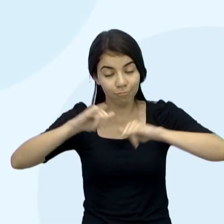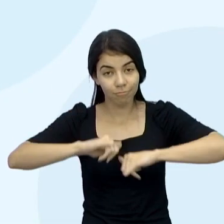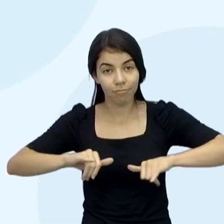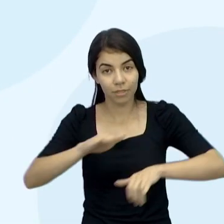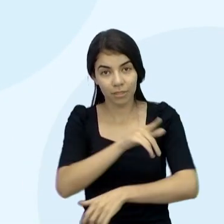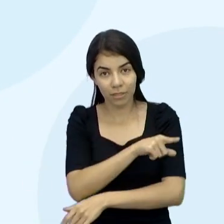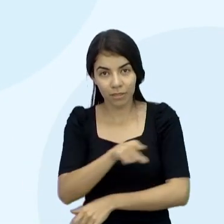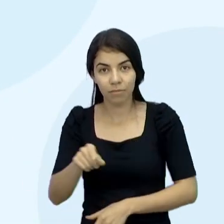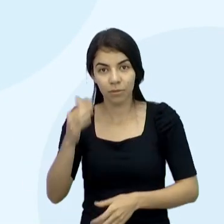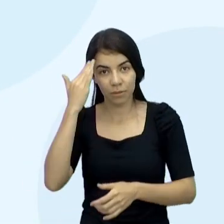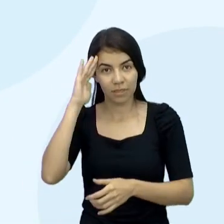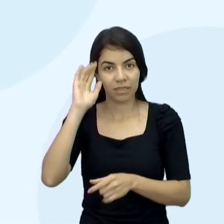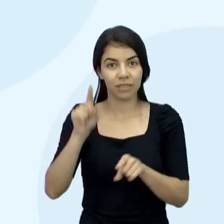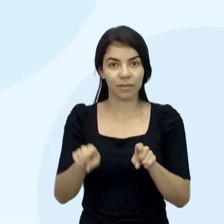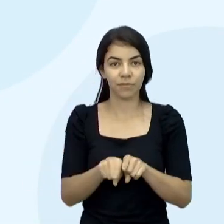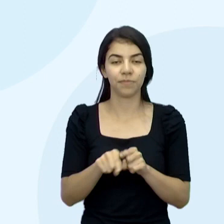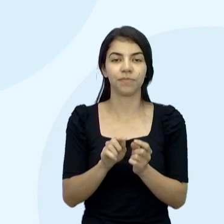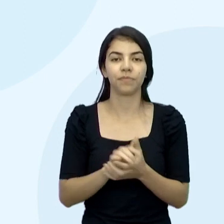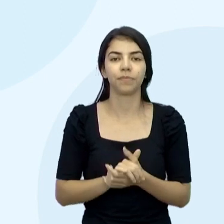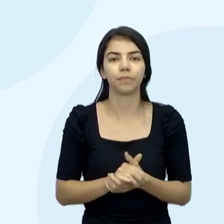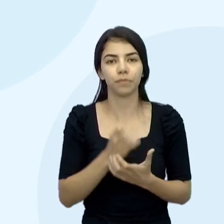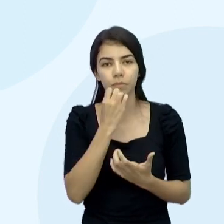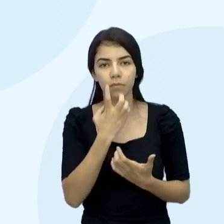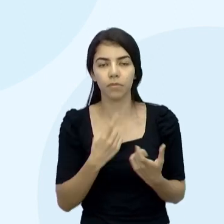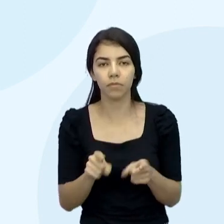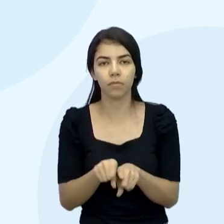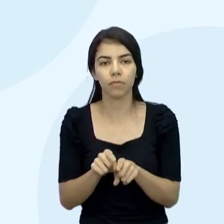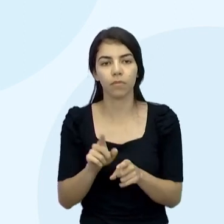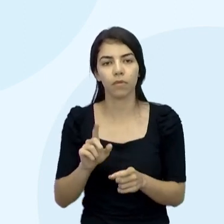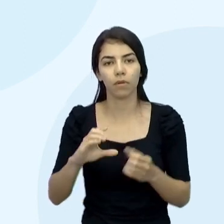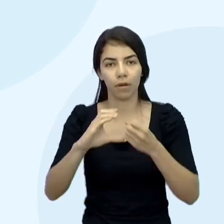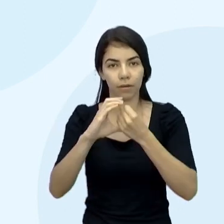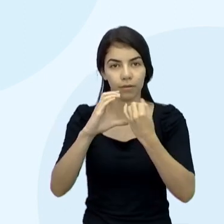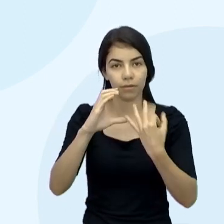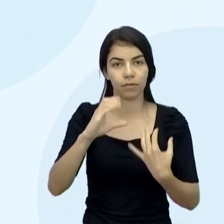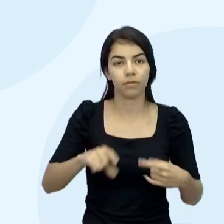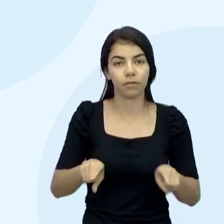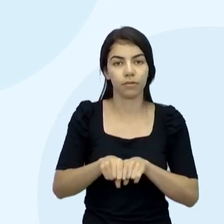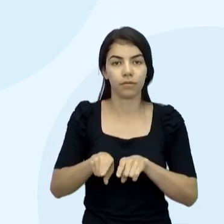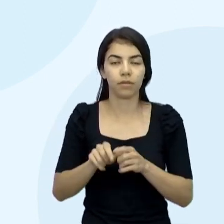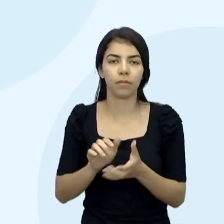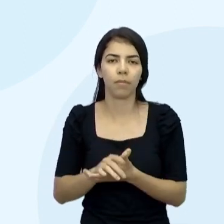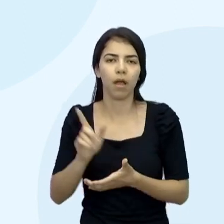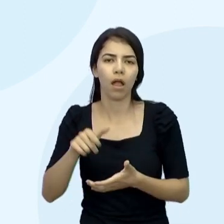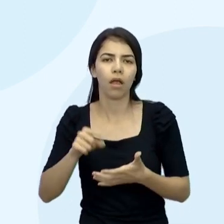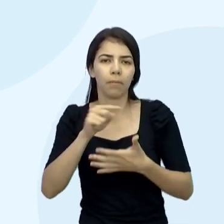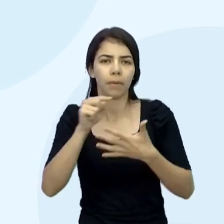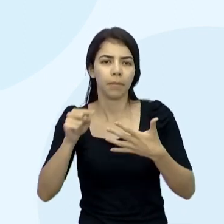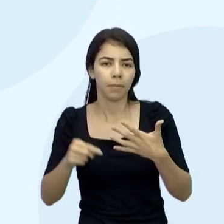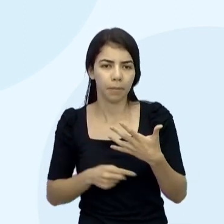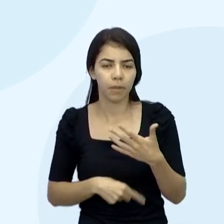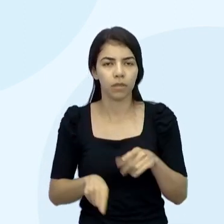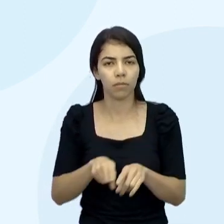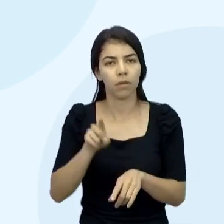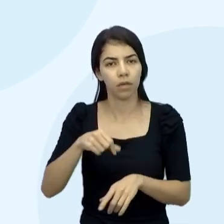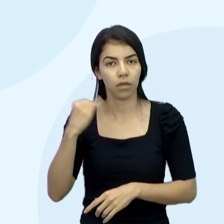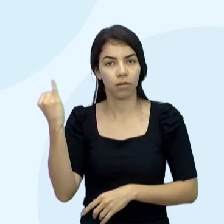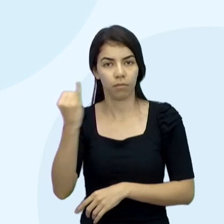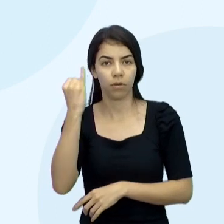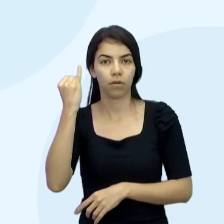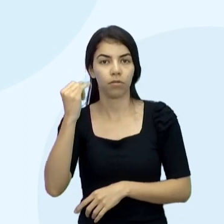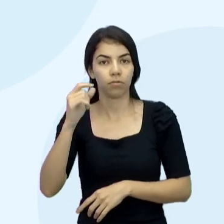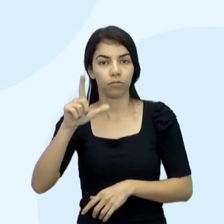ele assimile. Legal? Bom, então o que a gente já tem aí? Característica, a notícia deve conter dados estatísticos, beleza? É importante a presença